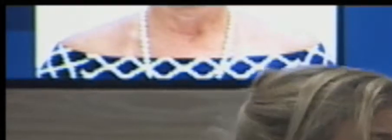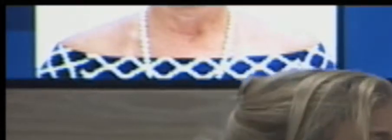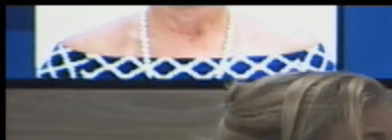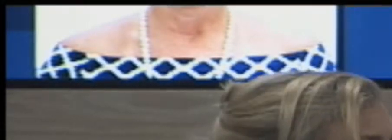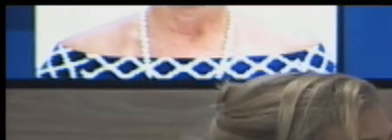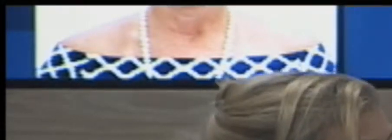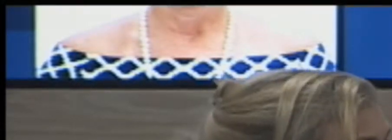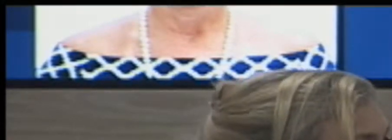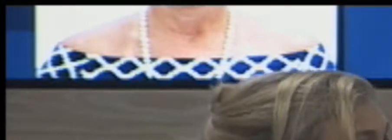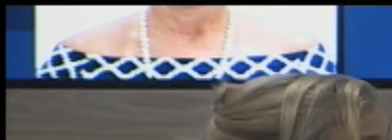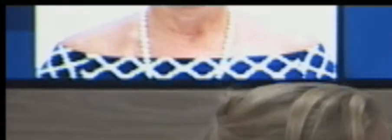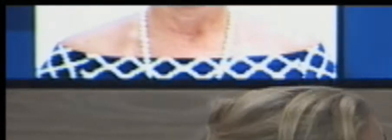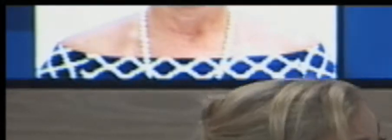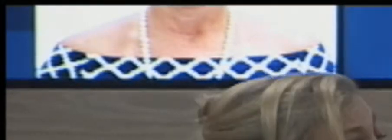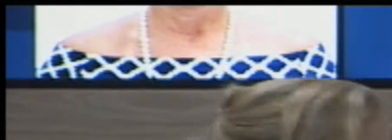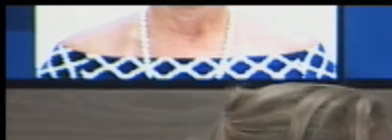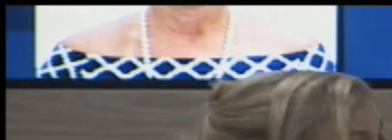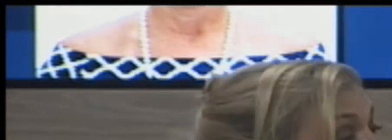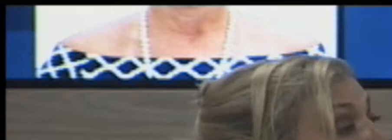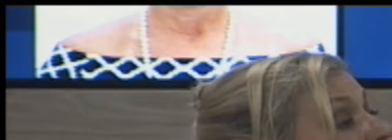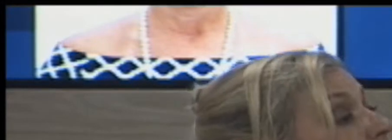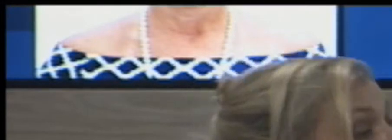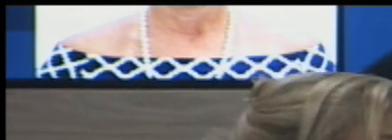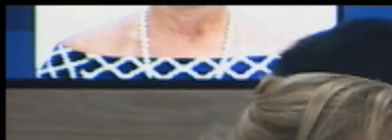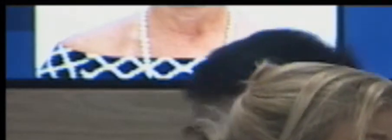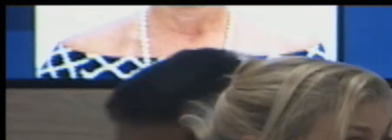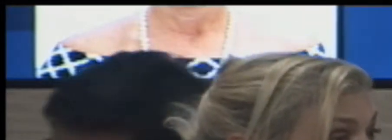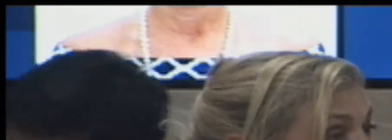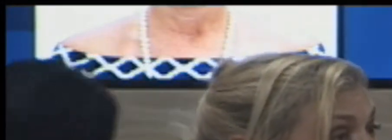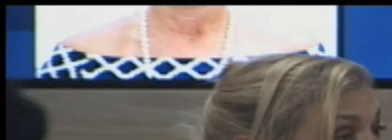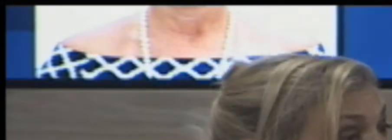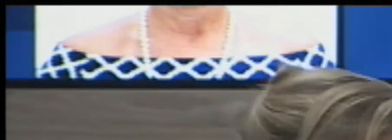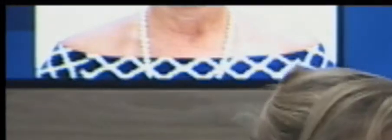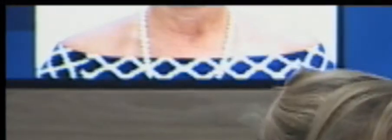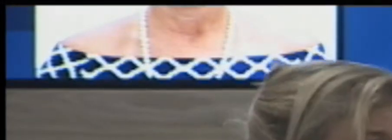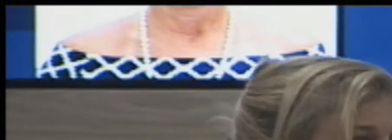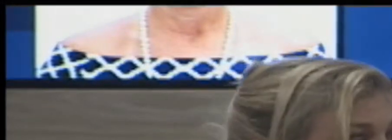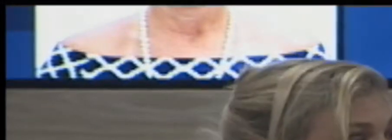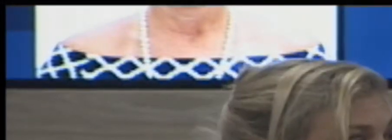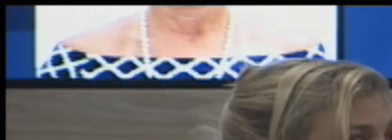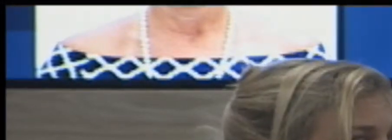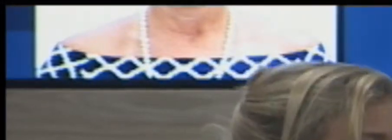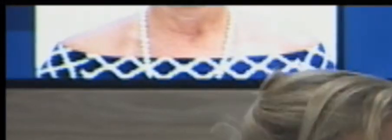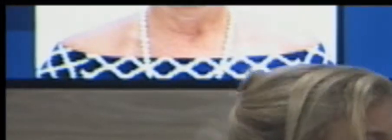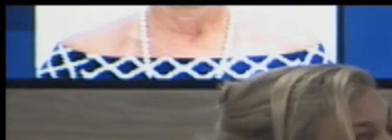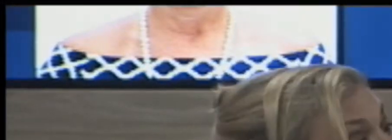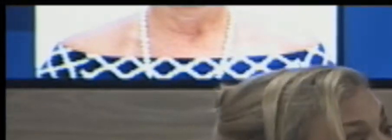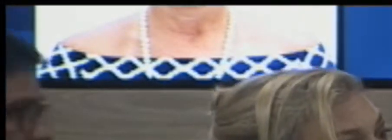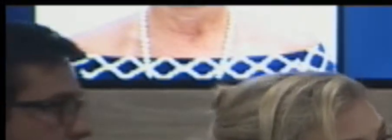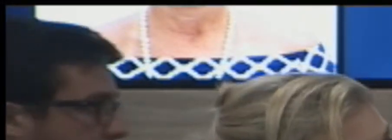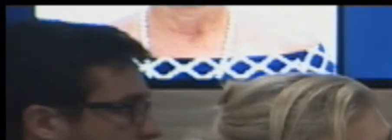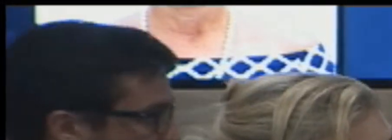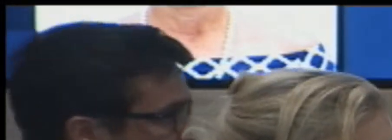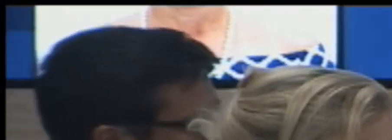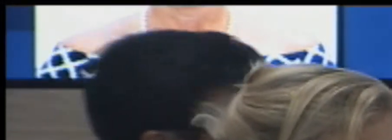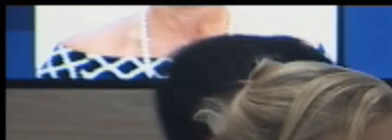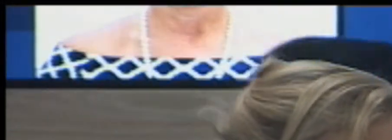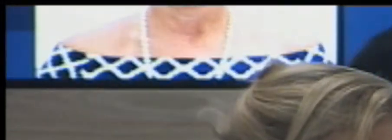e que cabe a todos aqueles que se interessam por direitos humanos